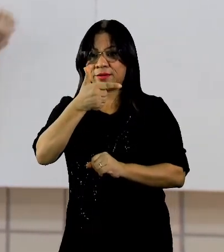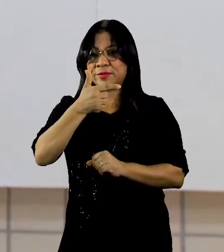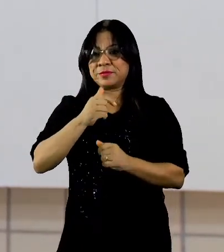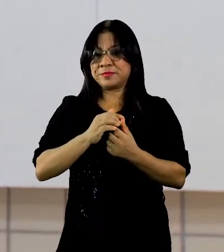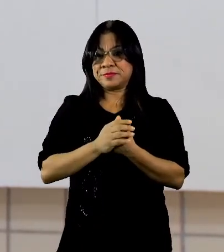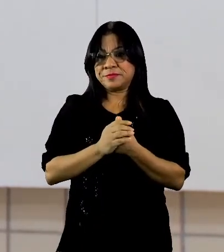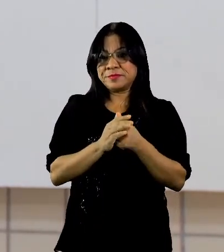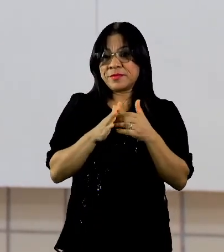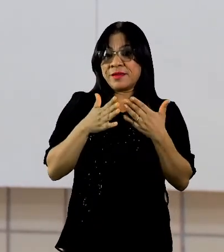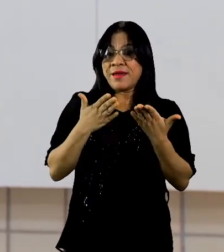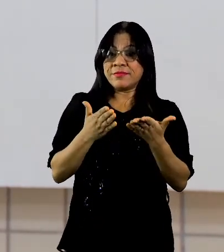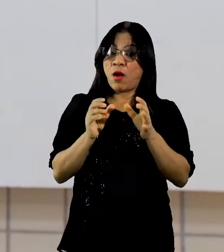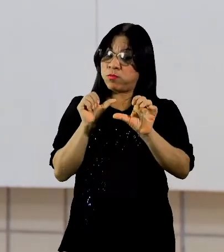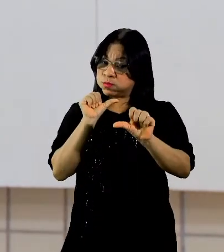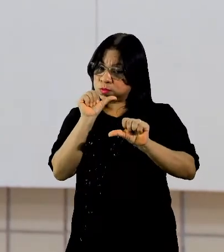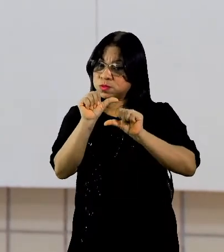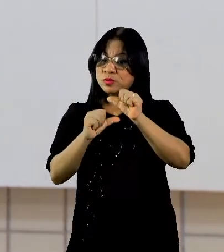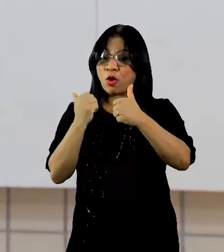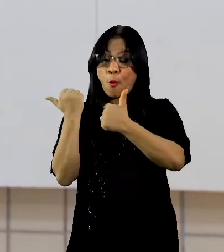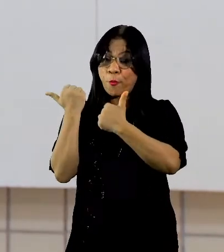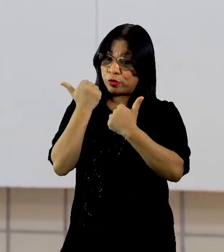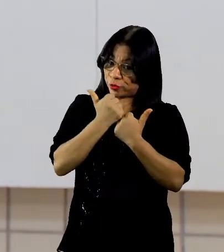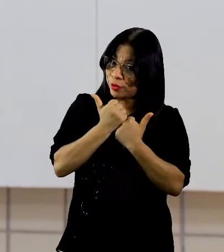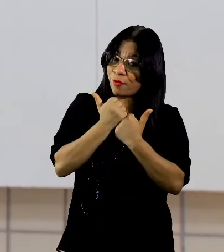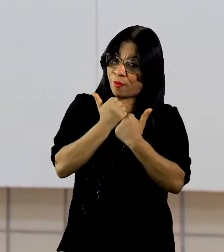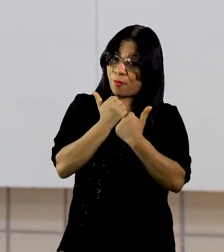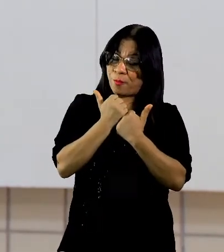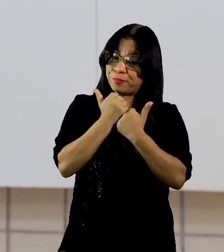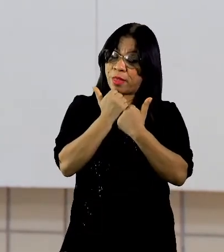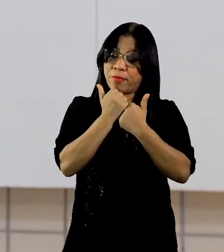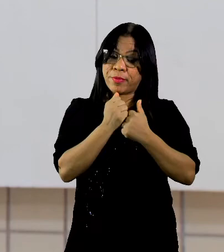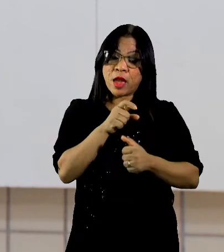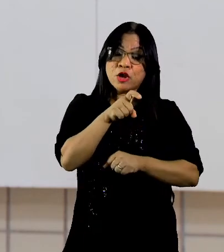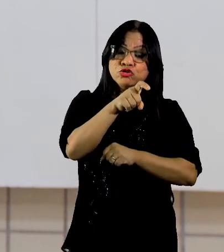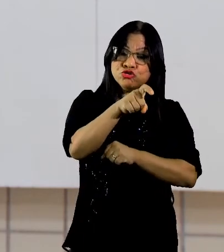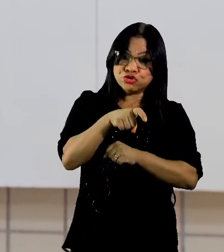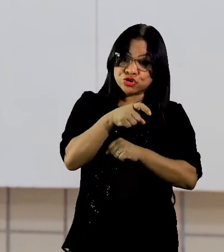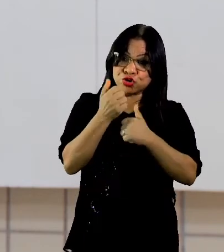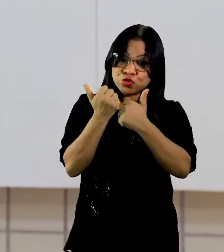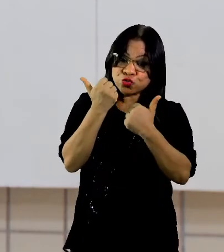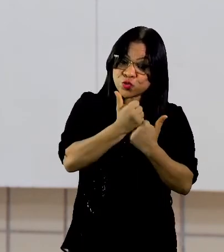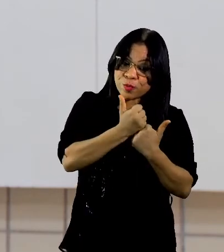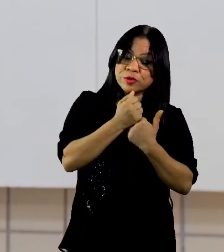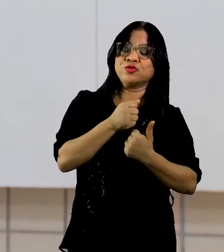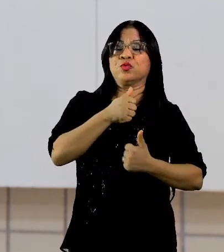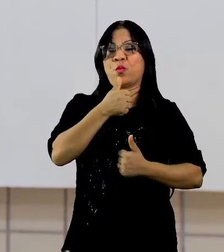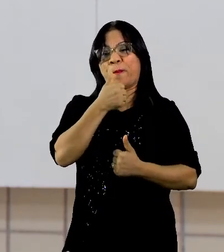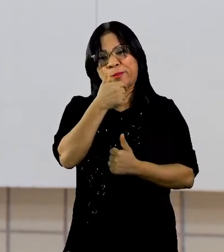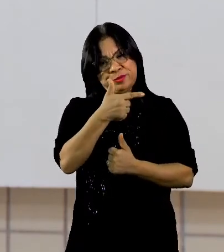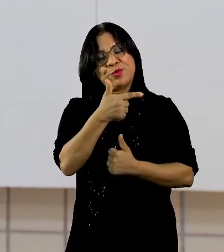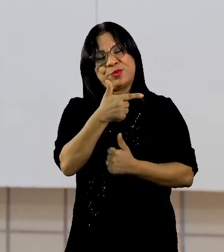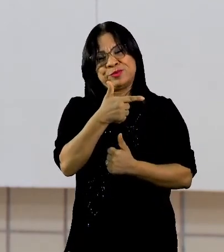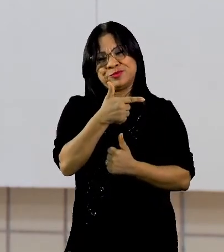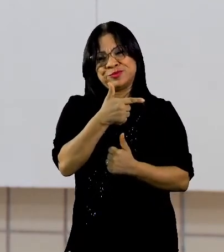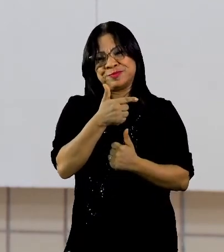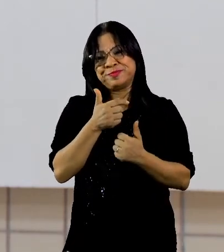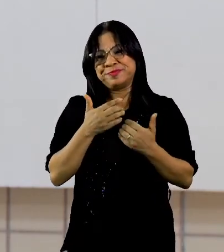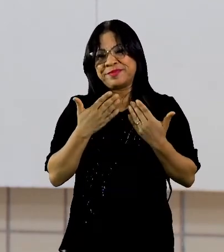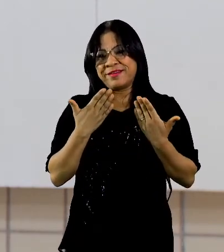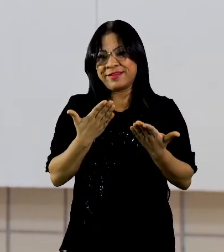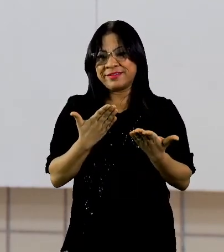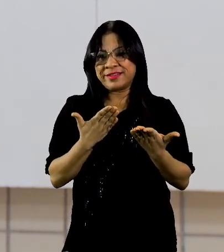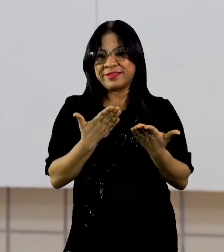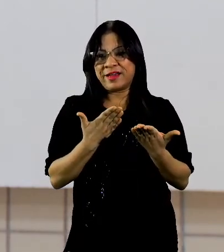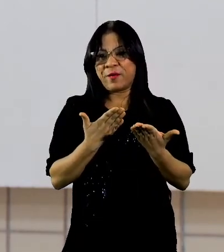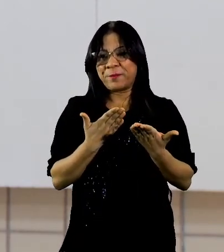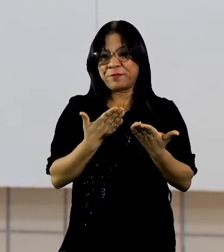um 2. Nesse primeiro termo, eu tenho um produto e uma potência. Então, eu resolvo primeiro a minha